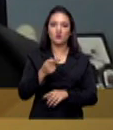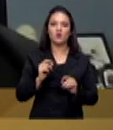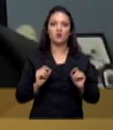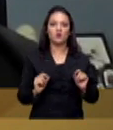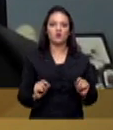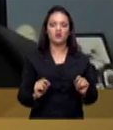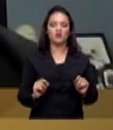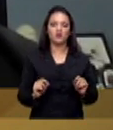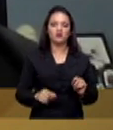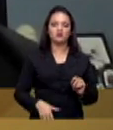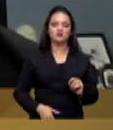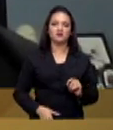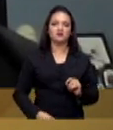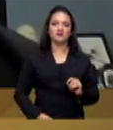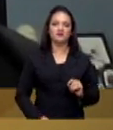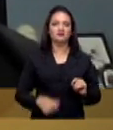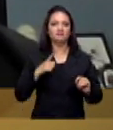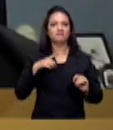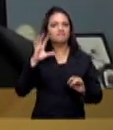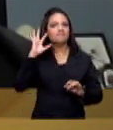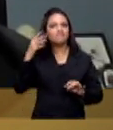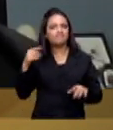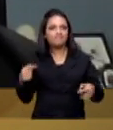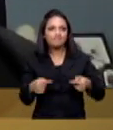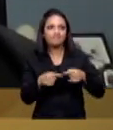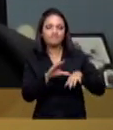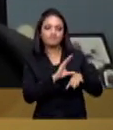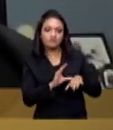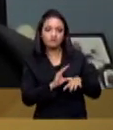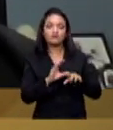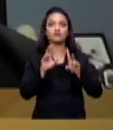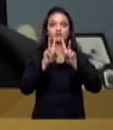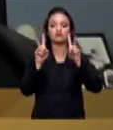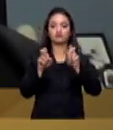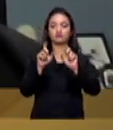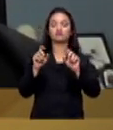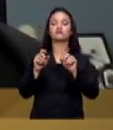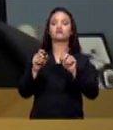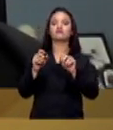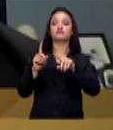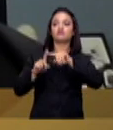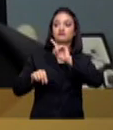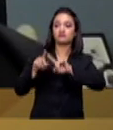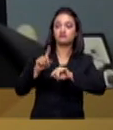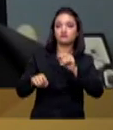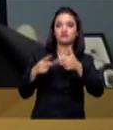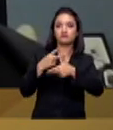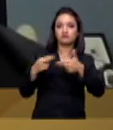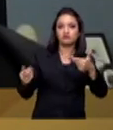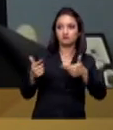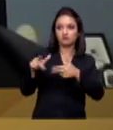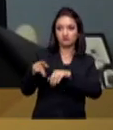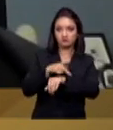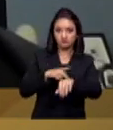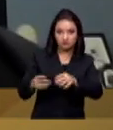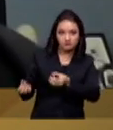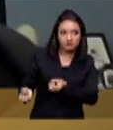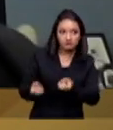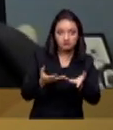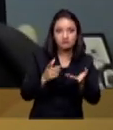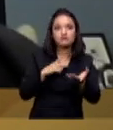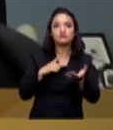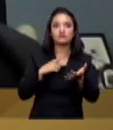conferir interpretação conforme, tão somente quanto à entrega de mercadorias e bens provenientes do exterior, ao permitir unicamente nesta